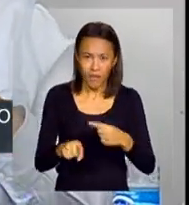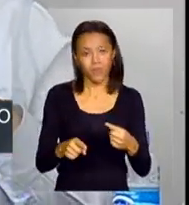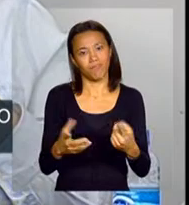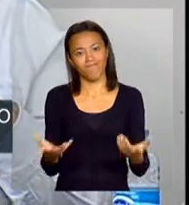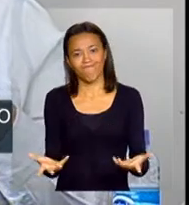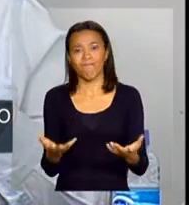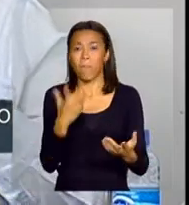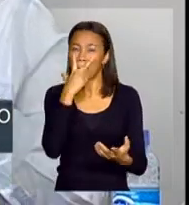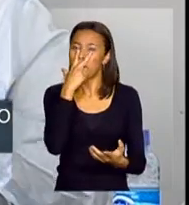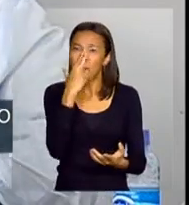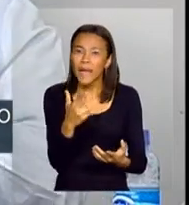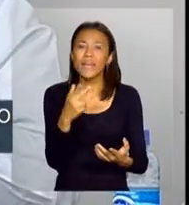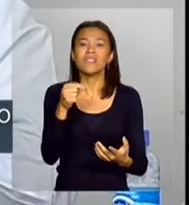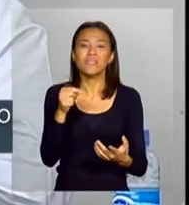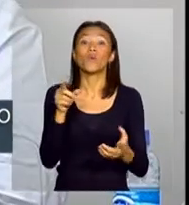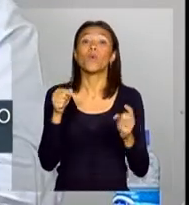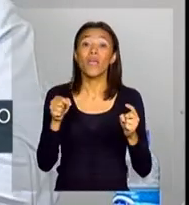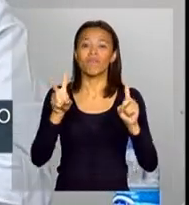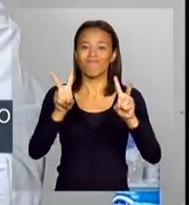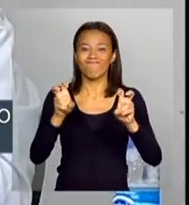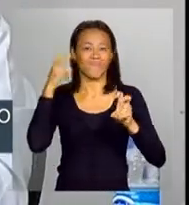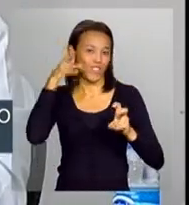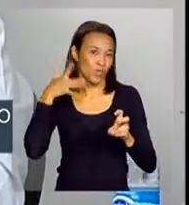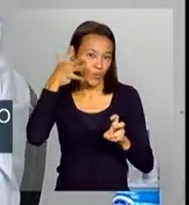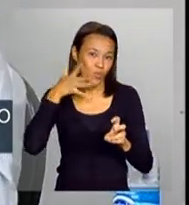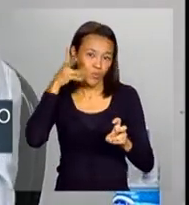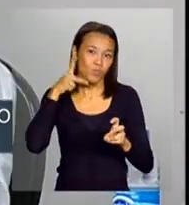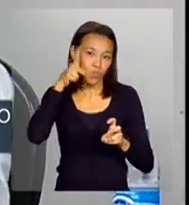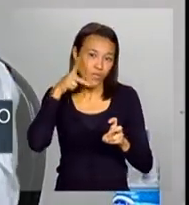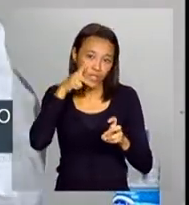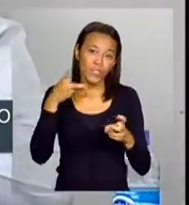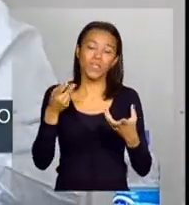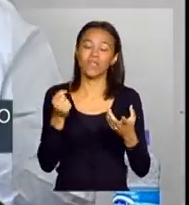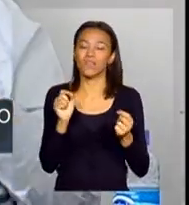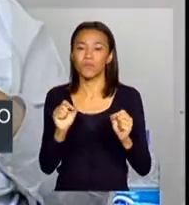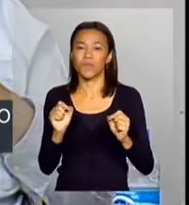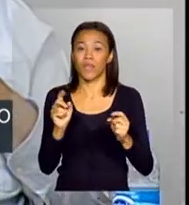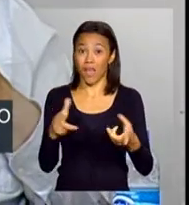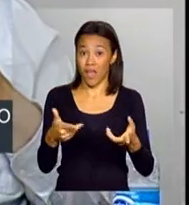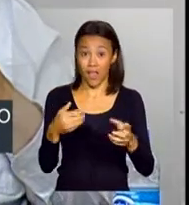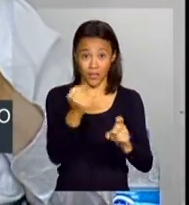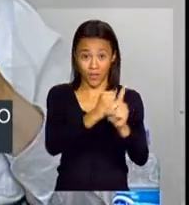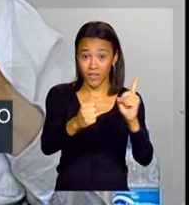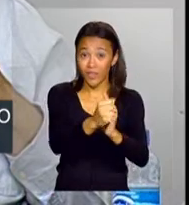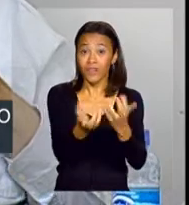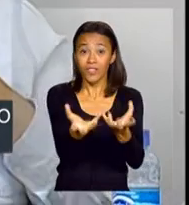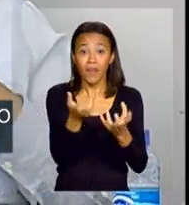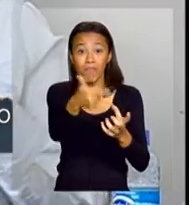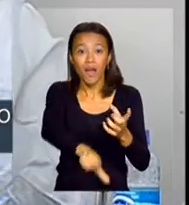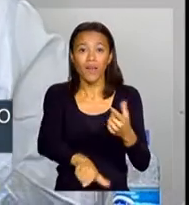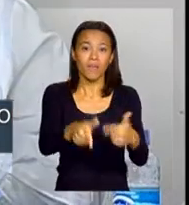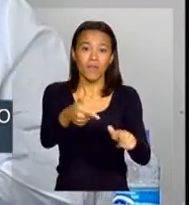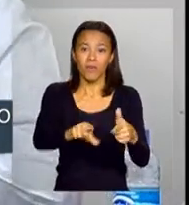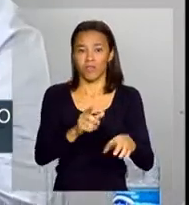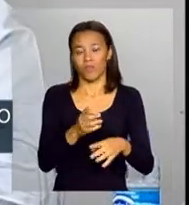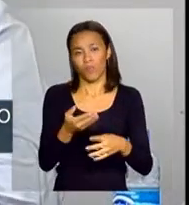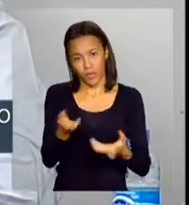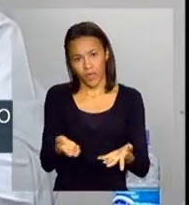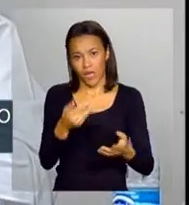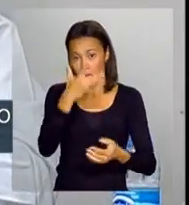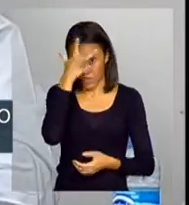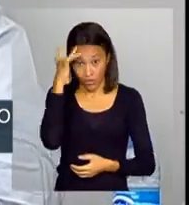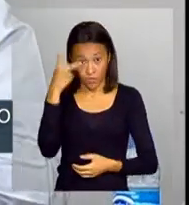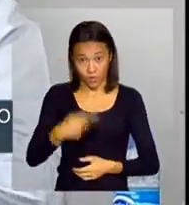muitas vezes, uma disputa política absolutamente extemporânea frente ao que a sociedade está sinalizando, que é preciso o Brasil. O brasileiro